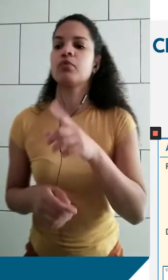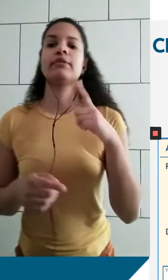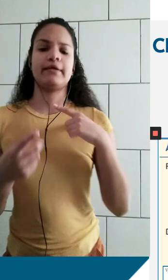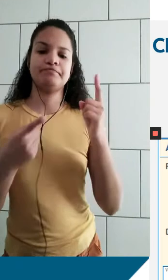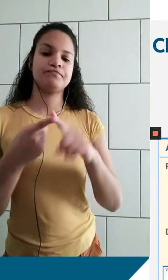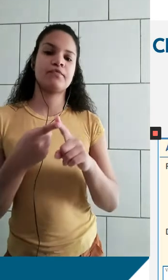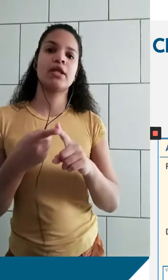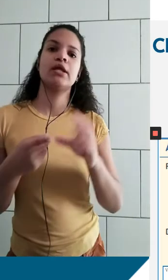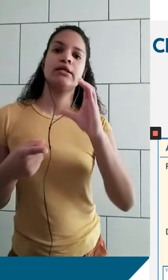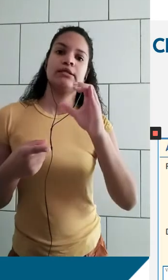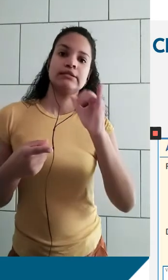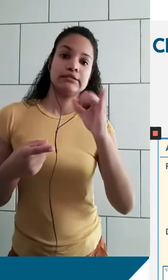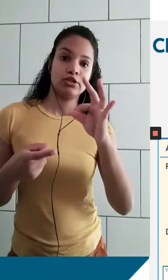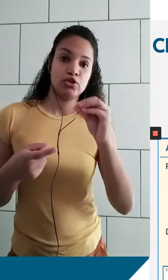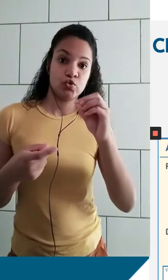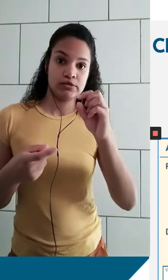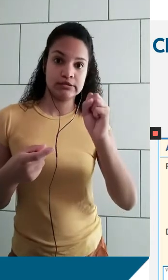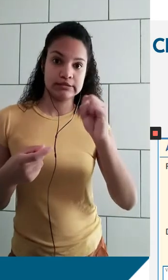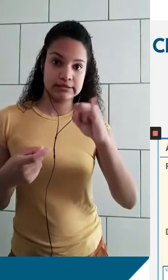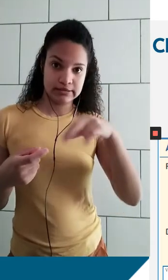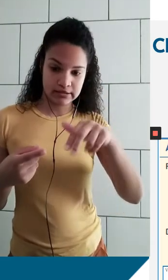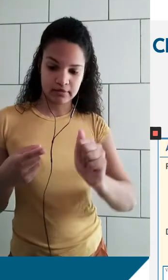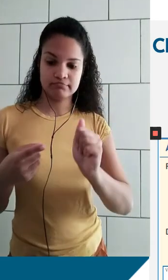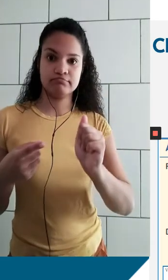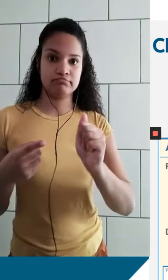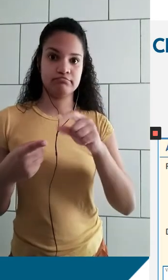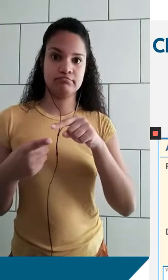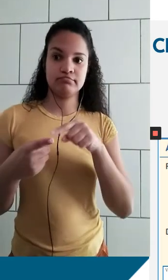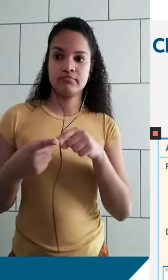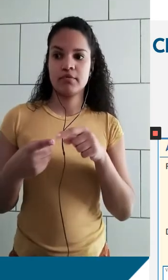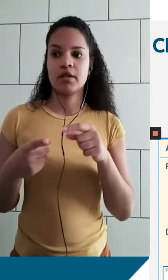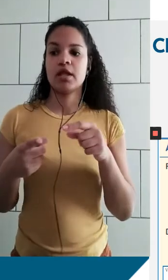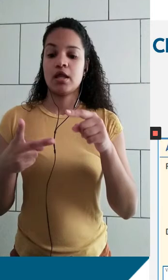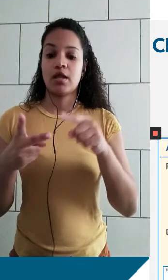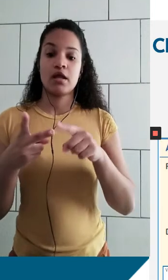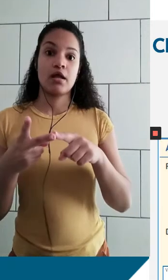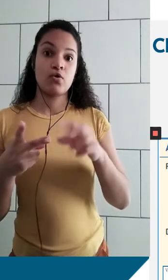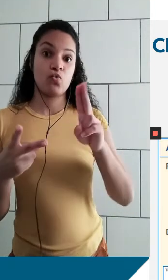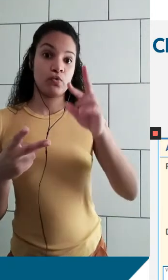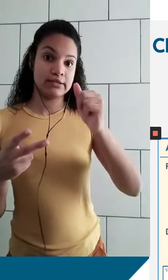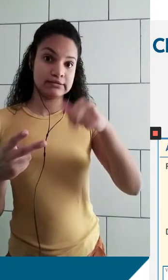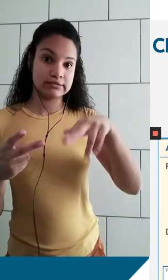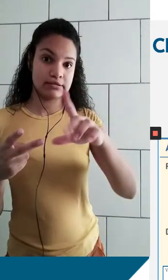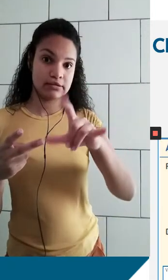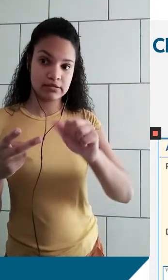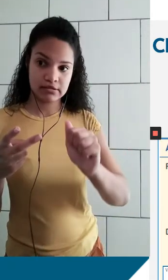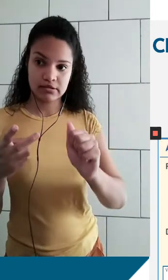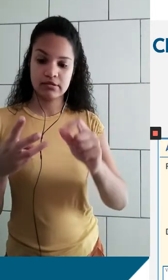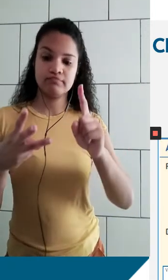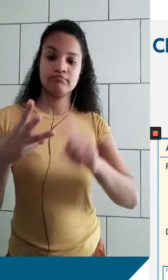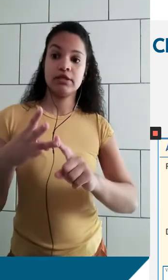temos citosina, a estrutura química molecular da citosina, da timina e da